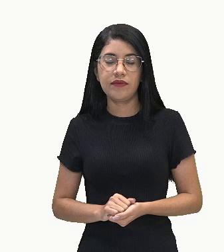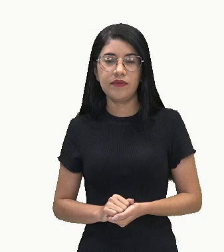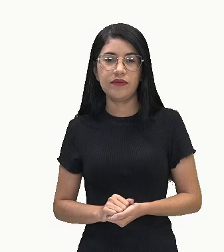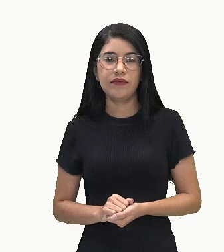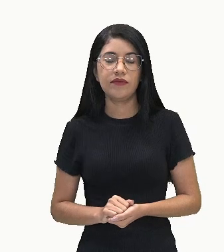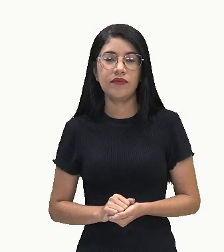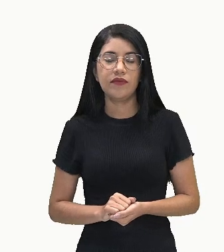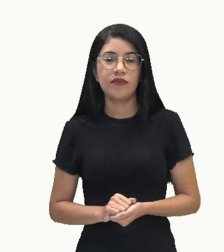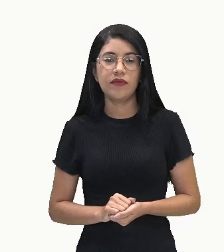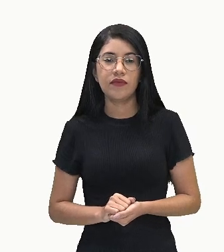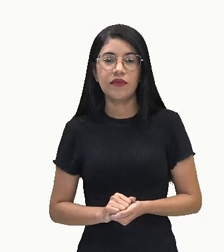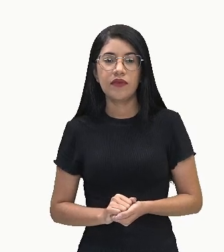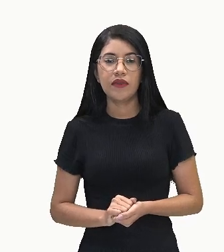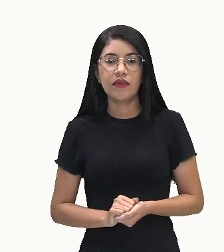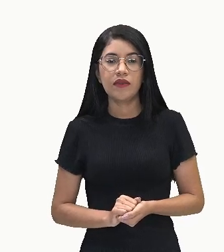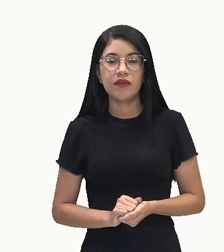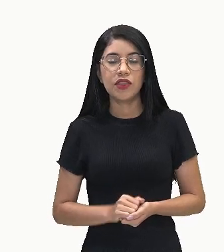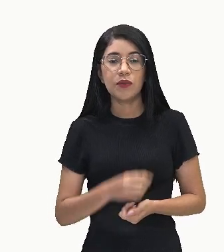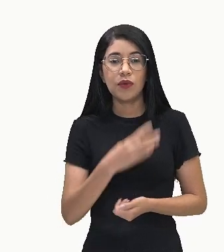forma